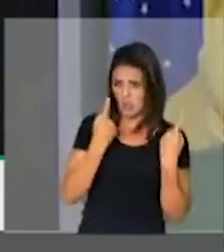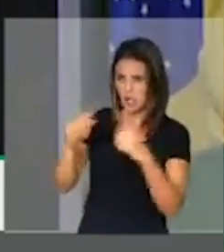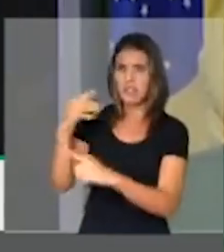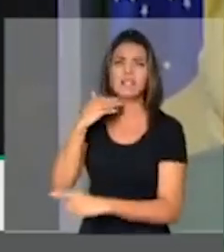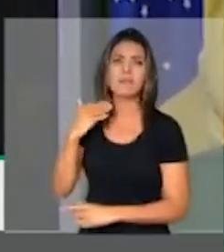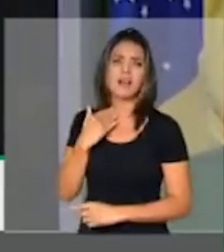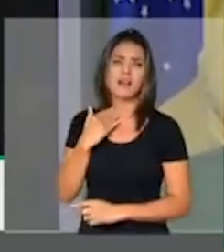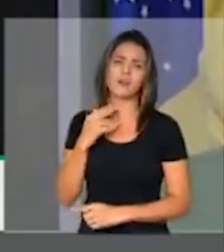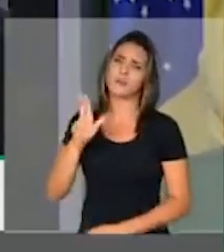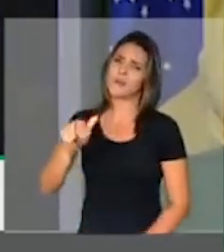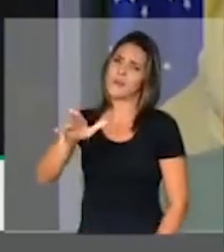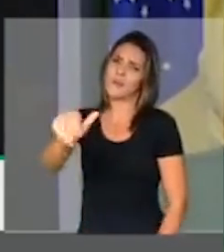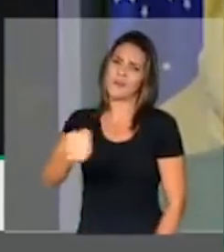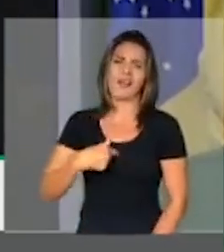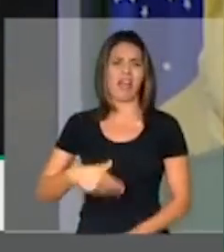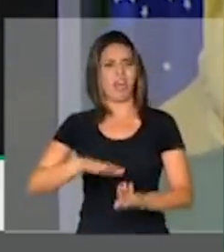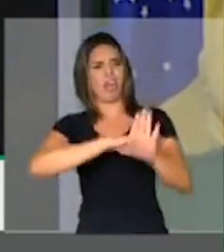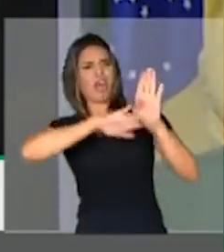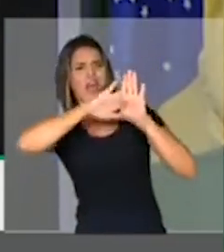que hipocrisia.